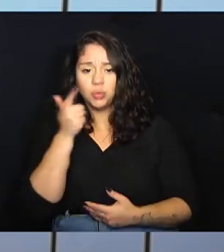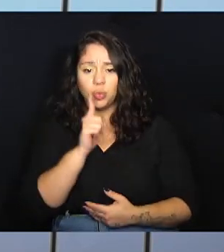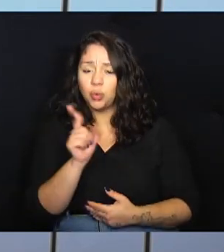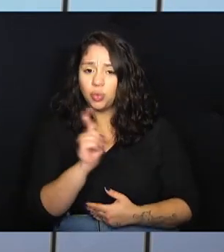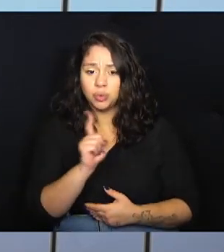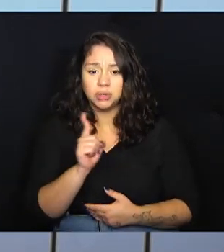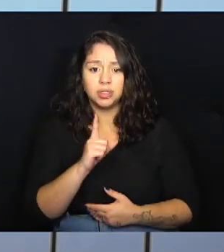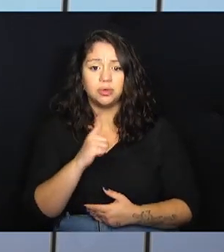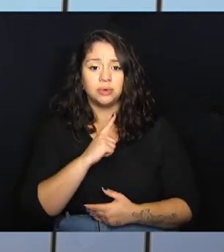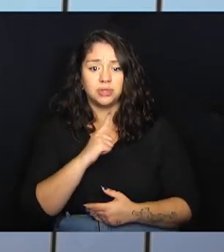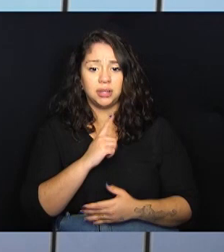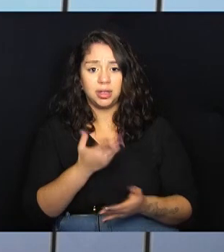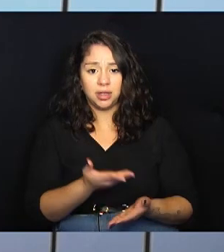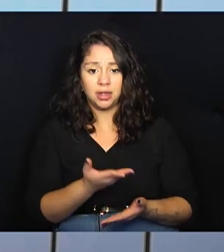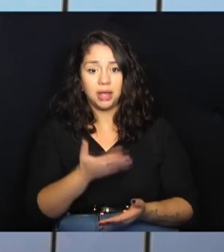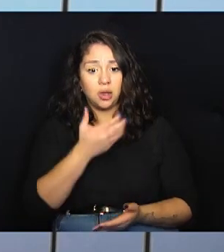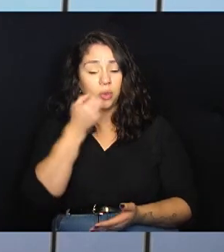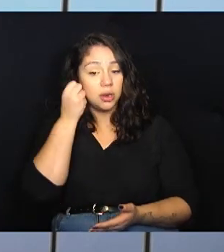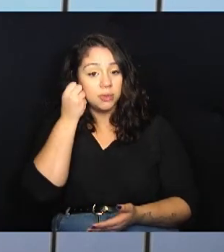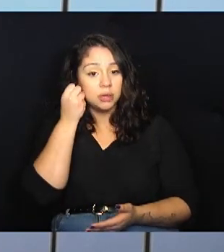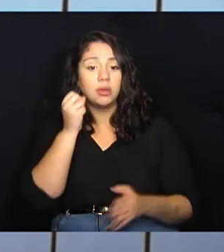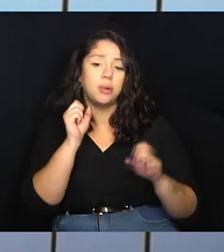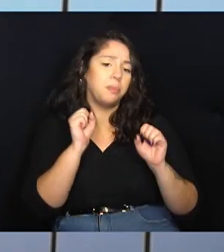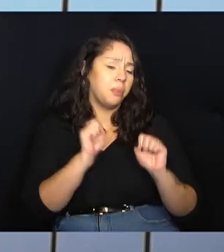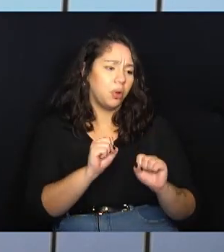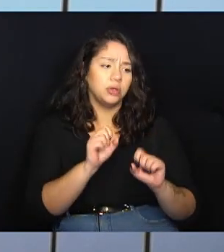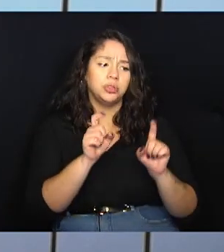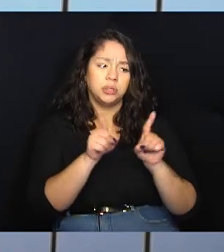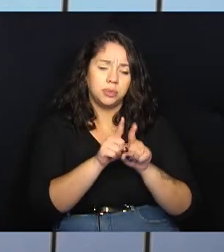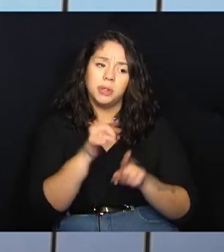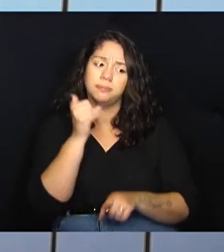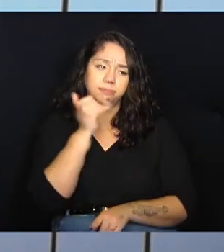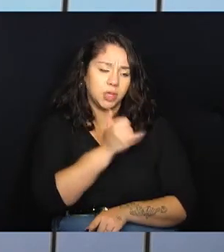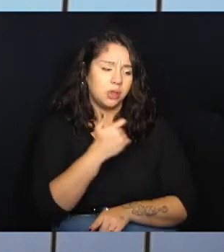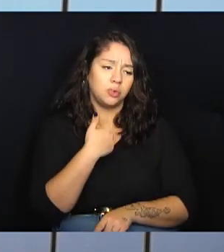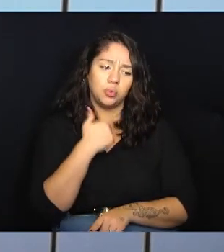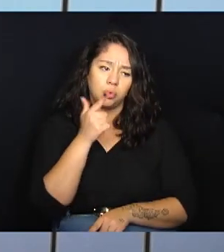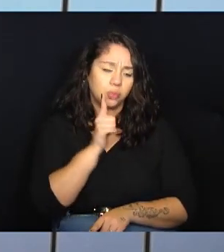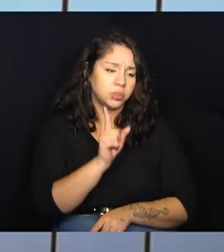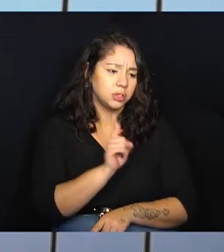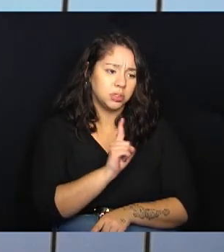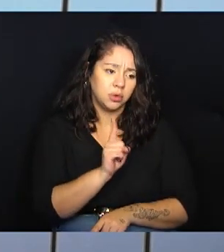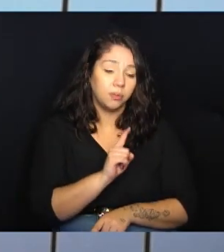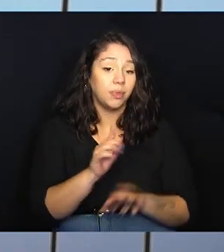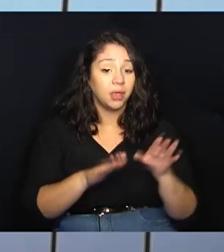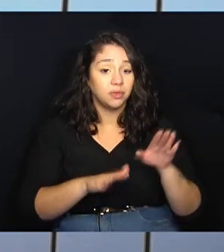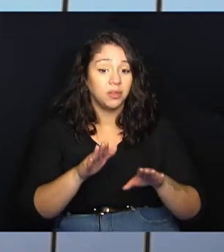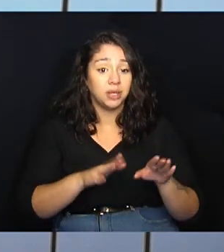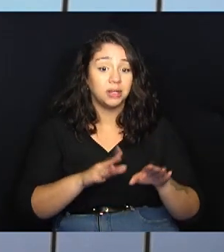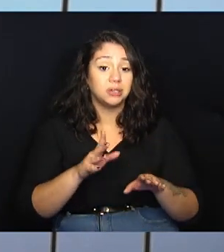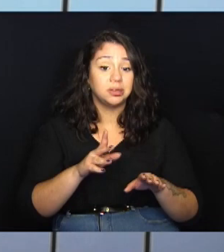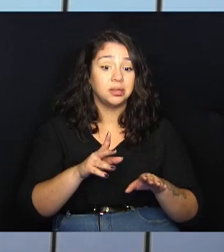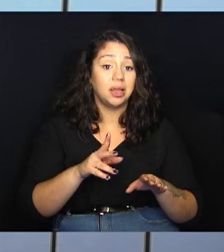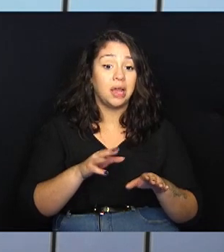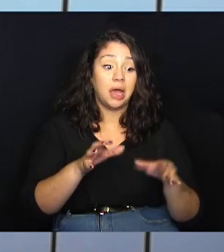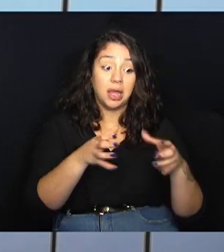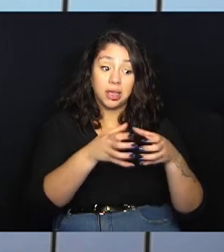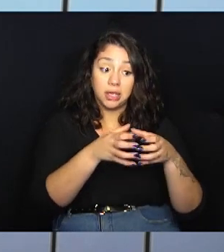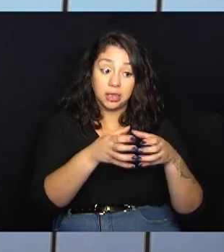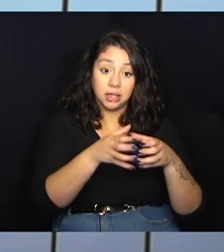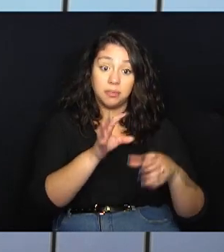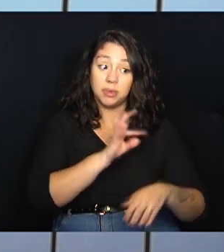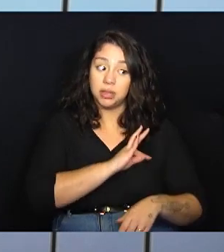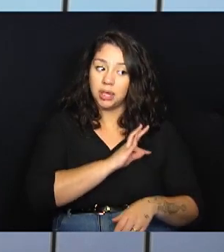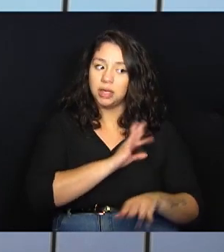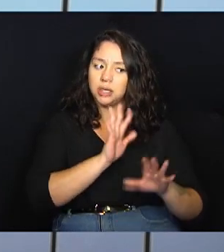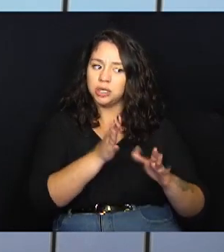esse tipo de acolhimento, ela pode falar isso também. Algumas vezes a própria equipe técnica